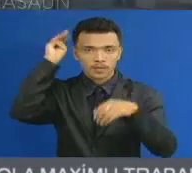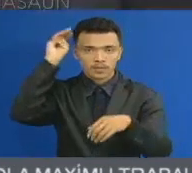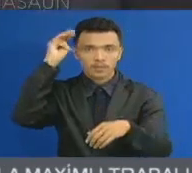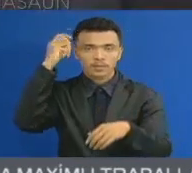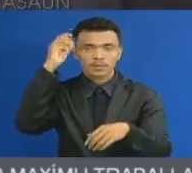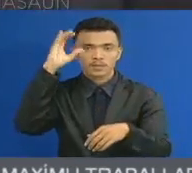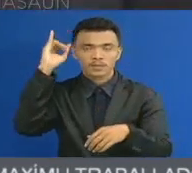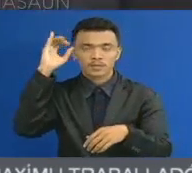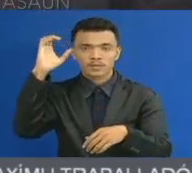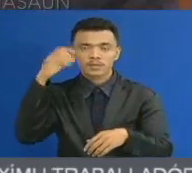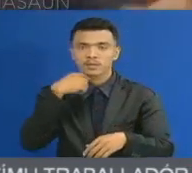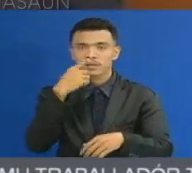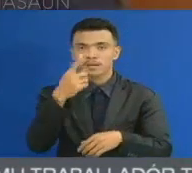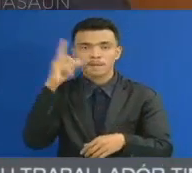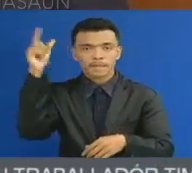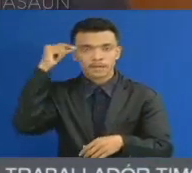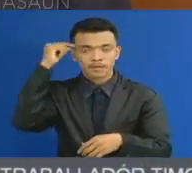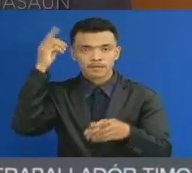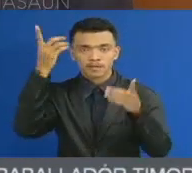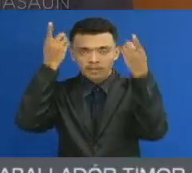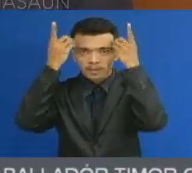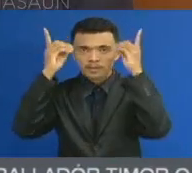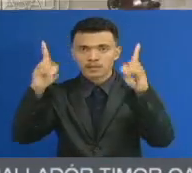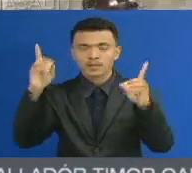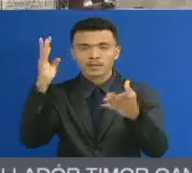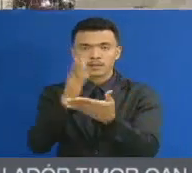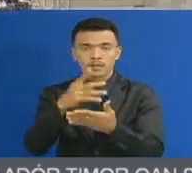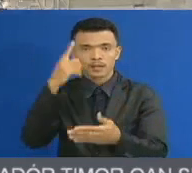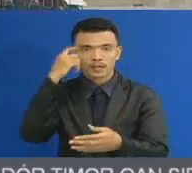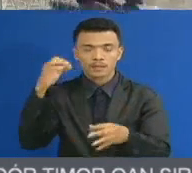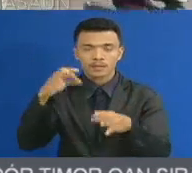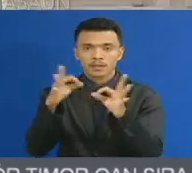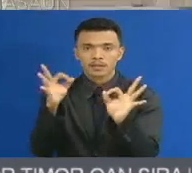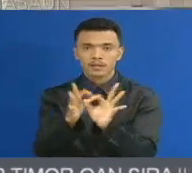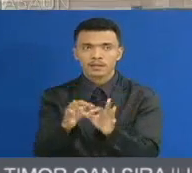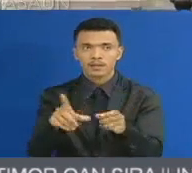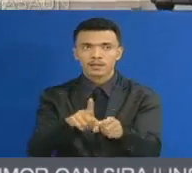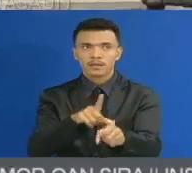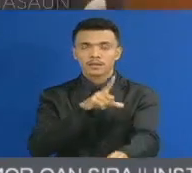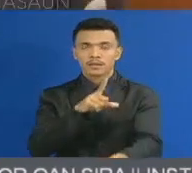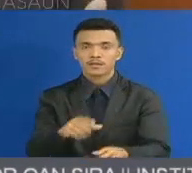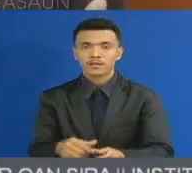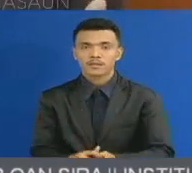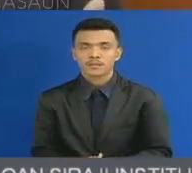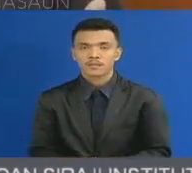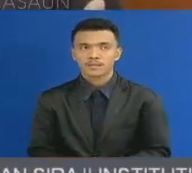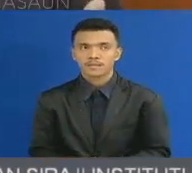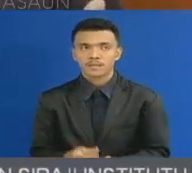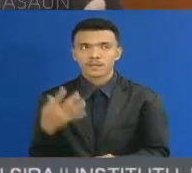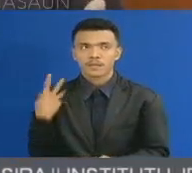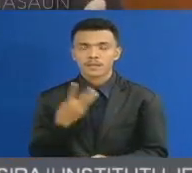Miguel Manitelo, confirma que o governo decide cancelar também a implementação do projeto do CLE Urliu. Está